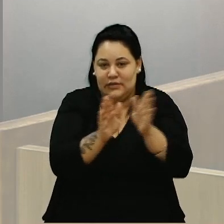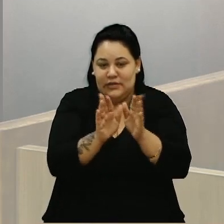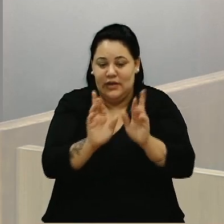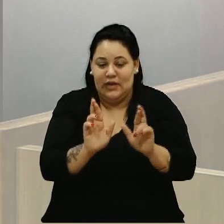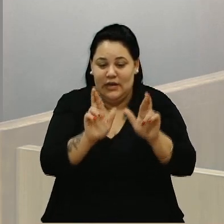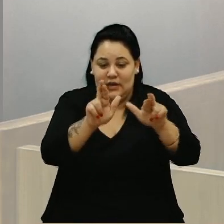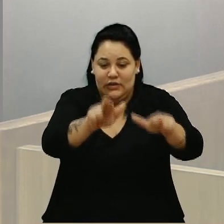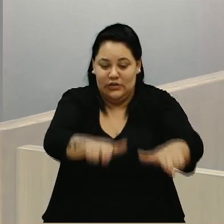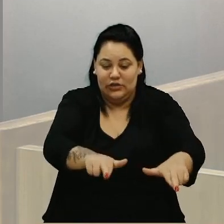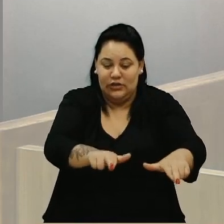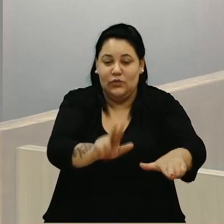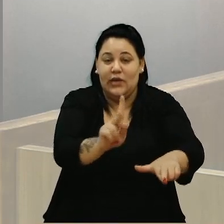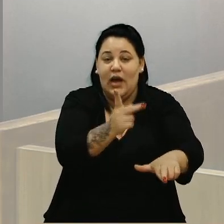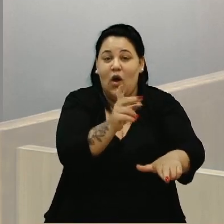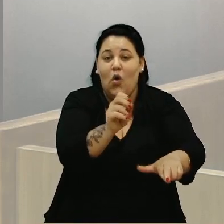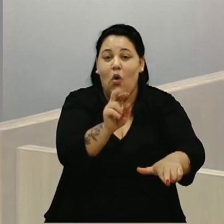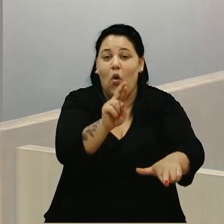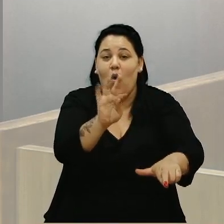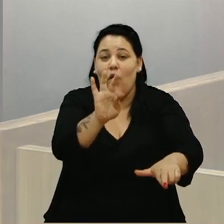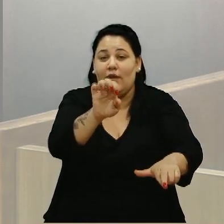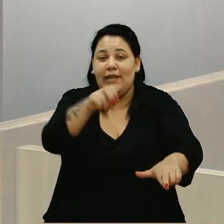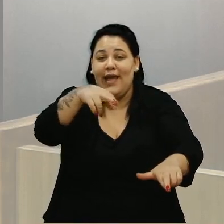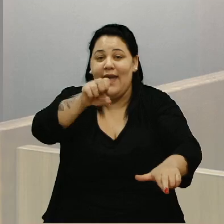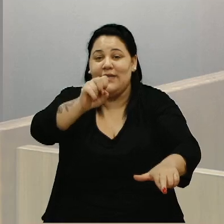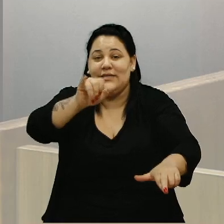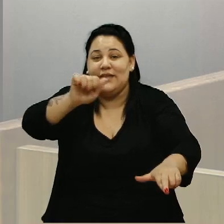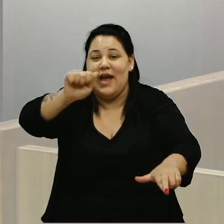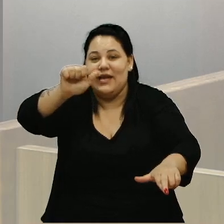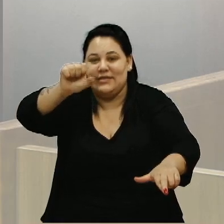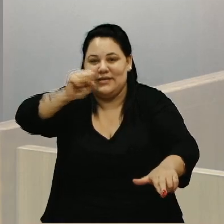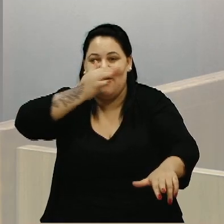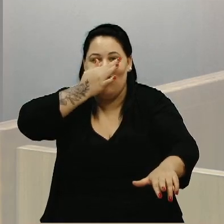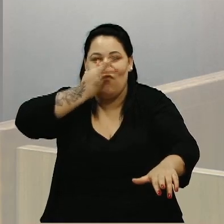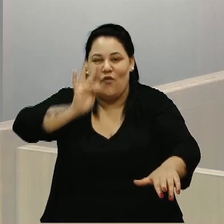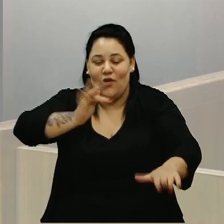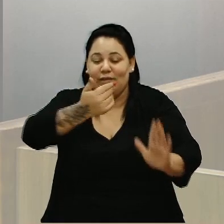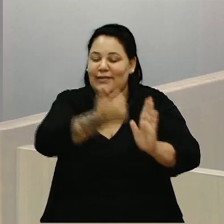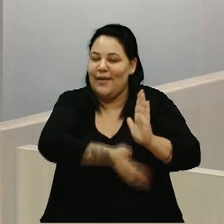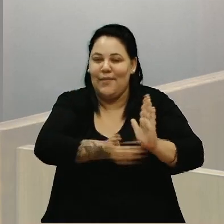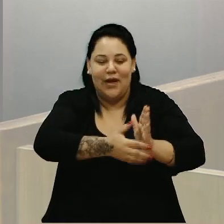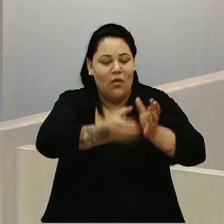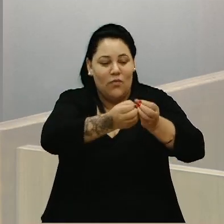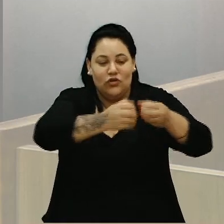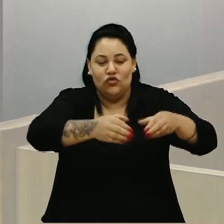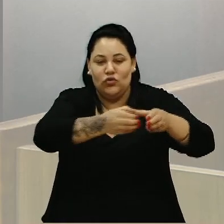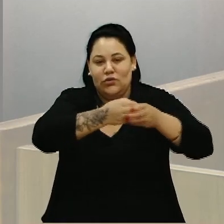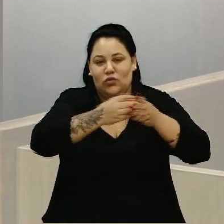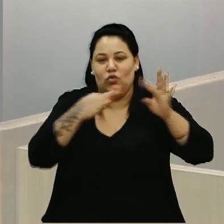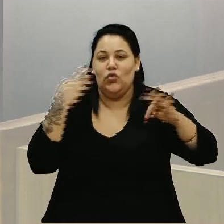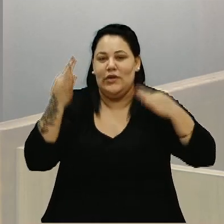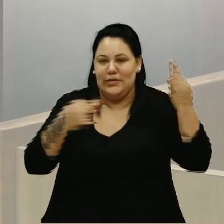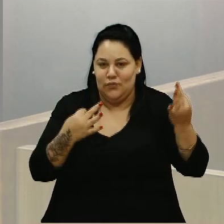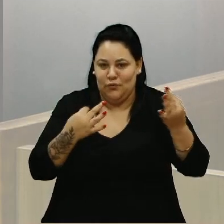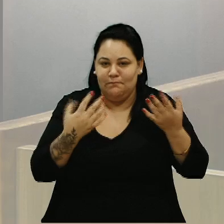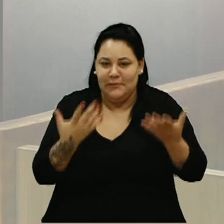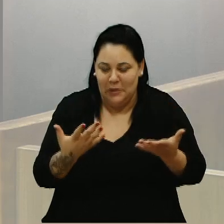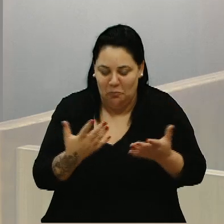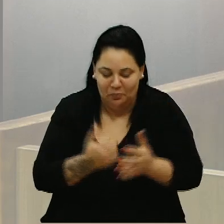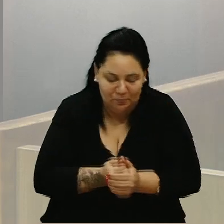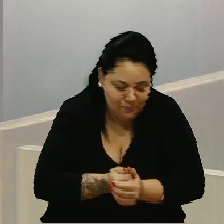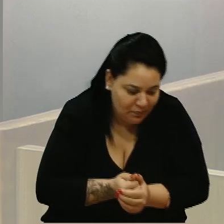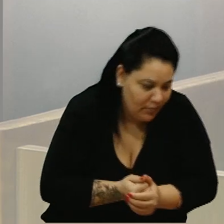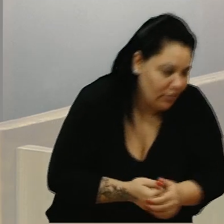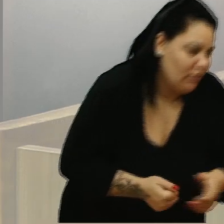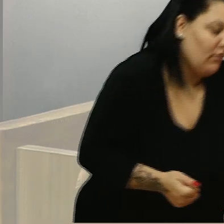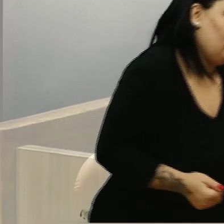região das Hortênsias, que está perdendo muito aí com o seu turismo. Pois bem, pessoal, ali